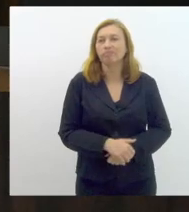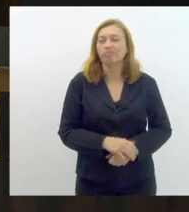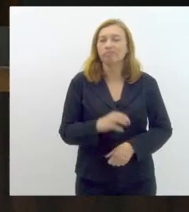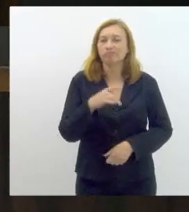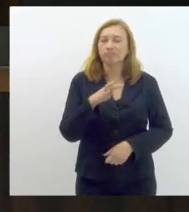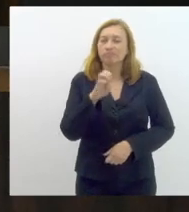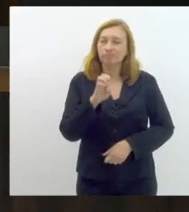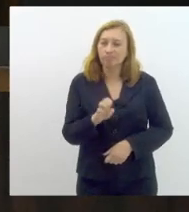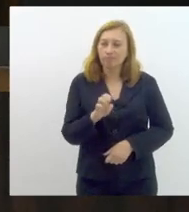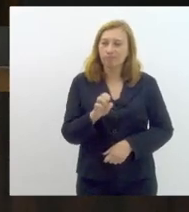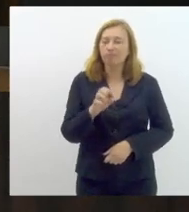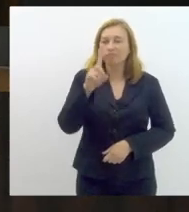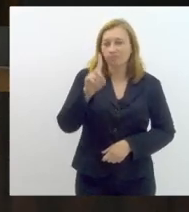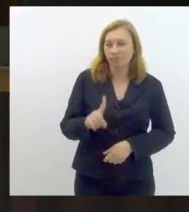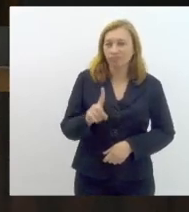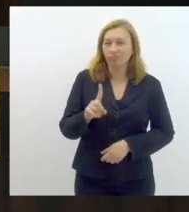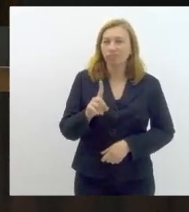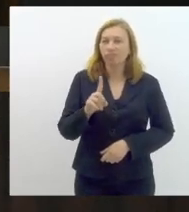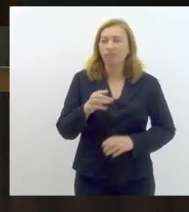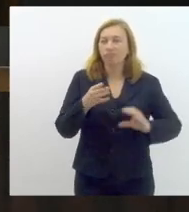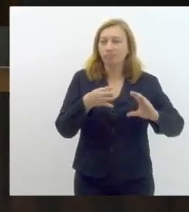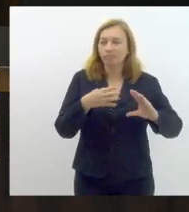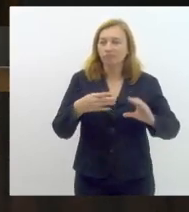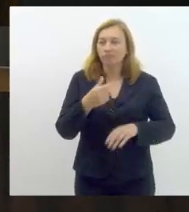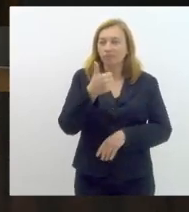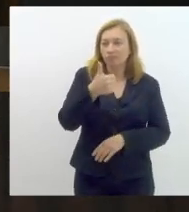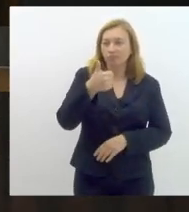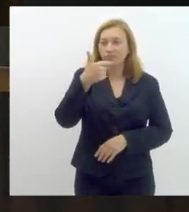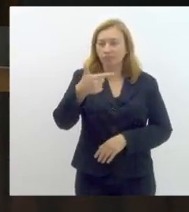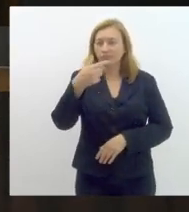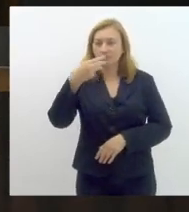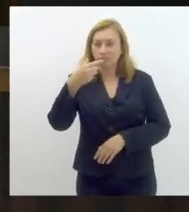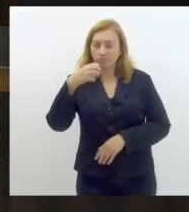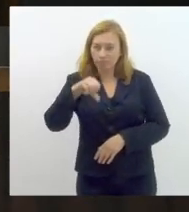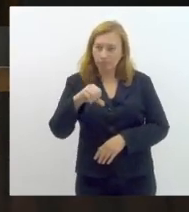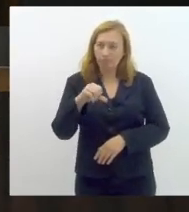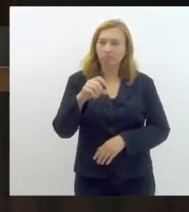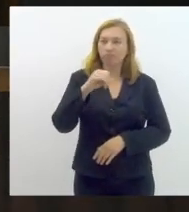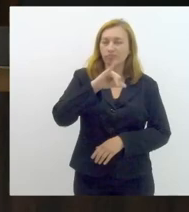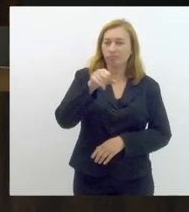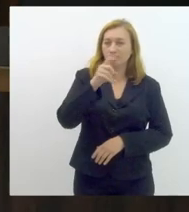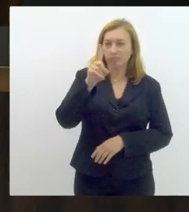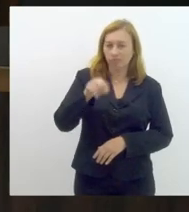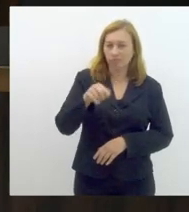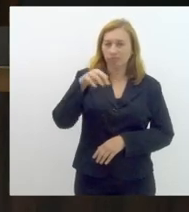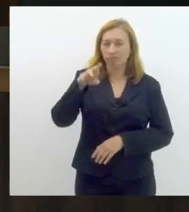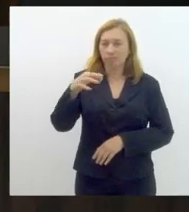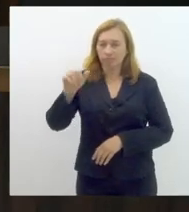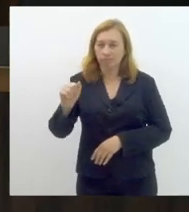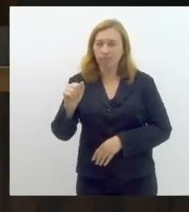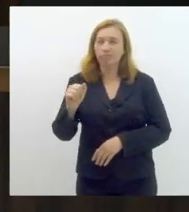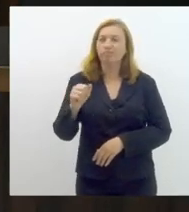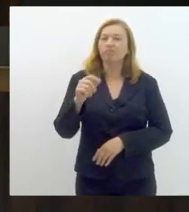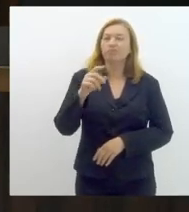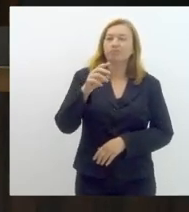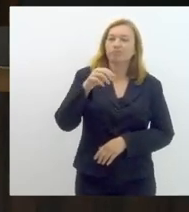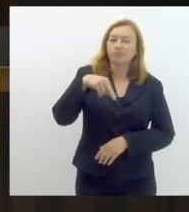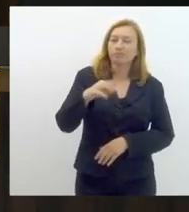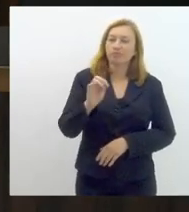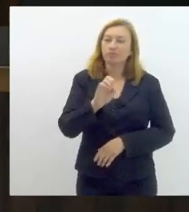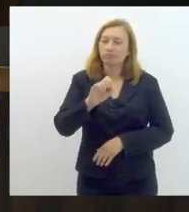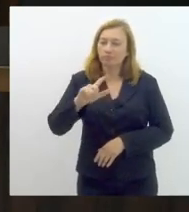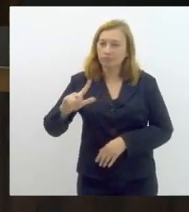Arlete Galvão, diretora do CIEP 129, José Maria Nancy. Natanael Alves,